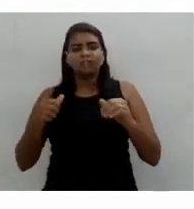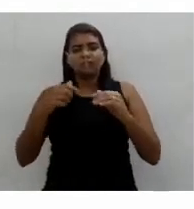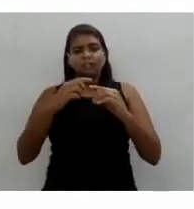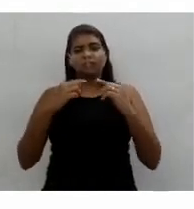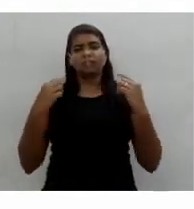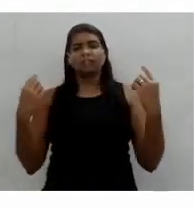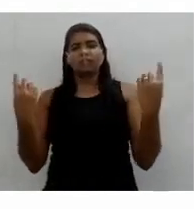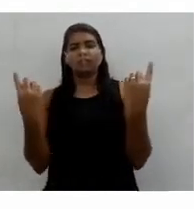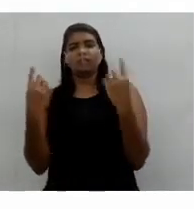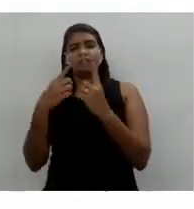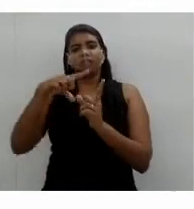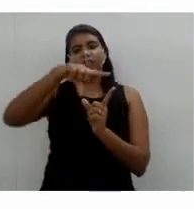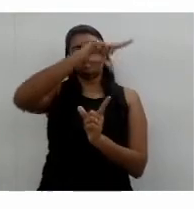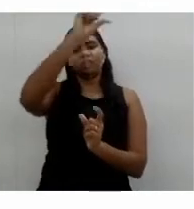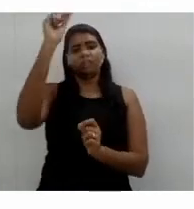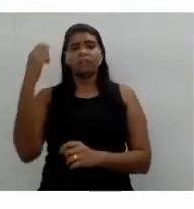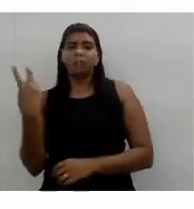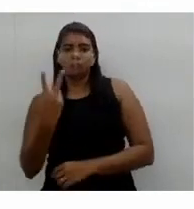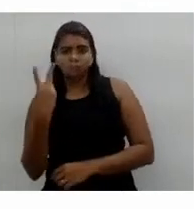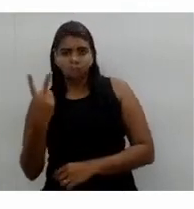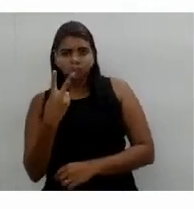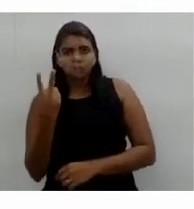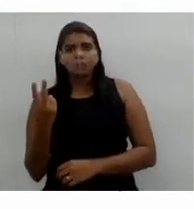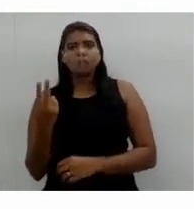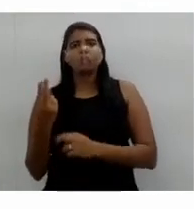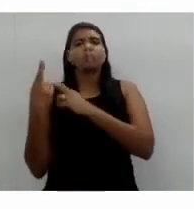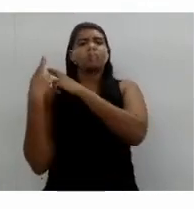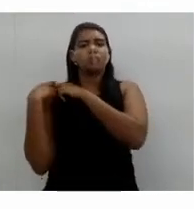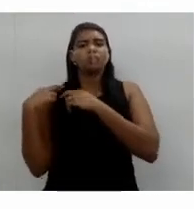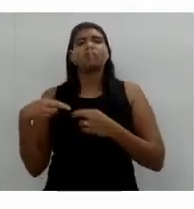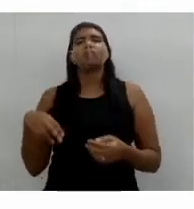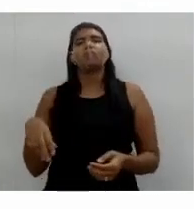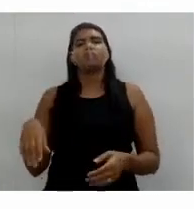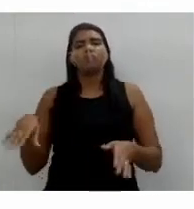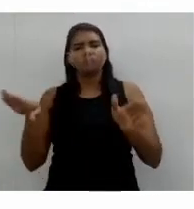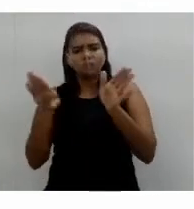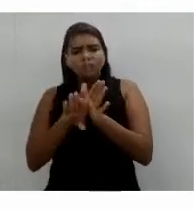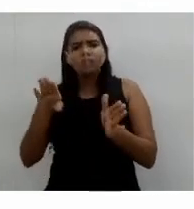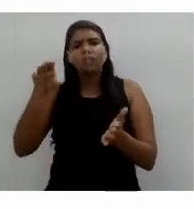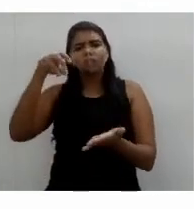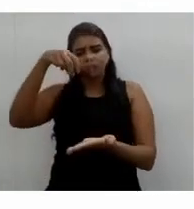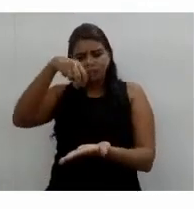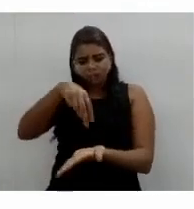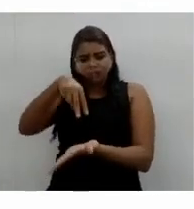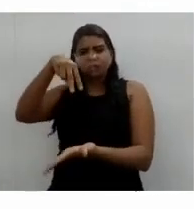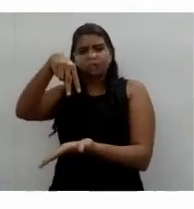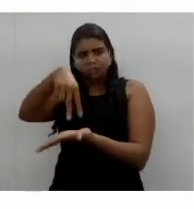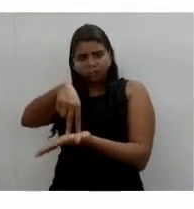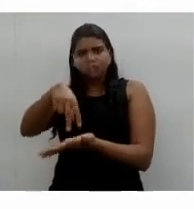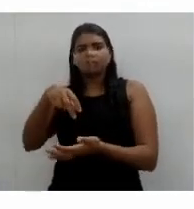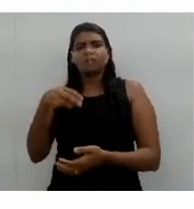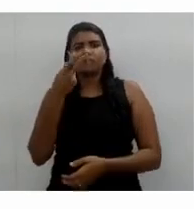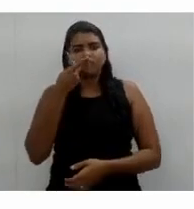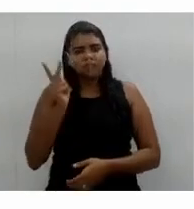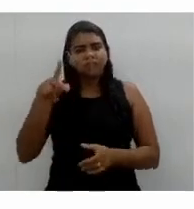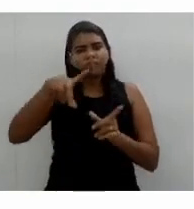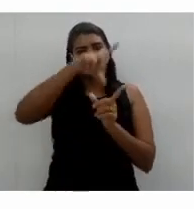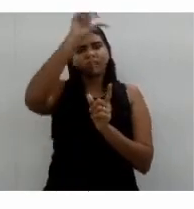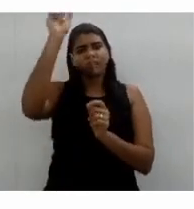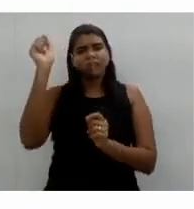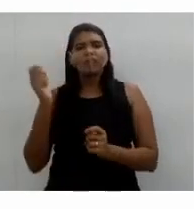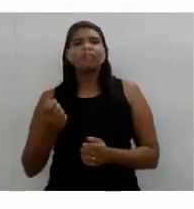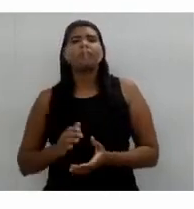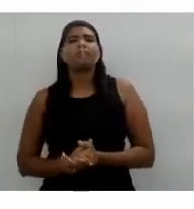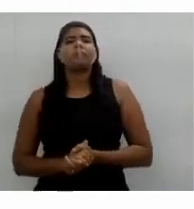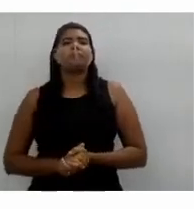2 fizeram, né, a missão, pisaram na Lua. O primeiro a pisar foi o Neil Armstrong e depois o